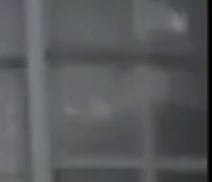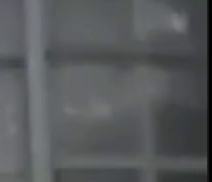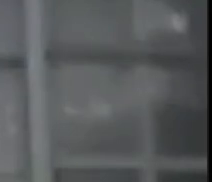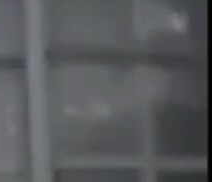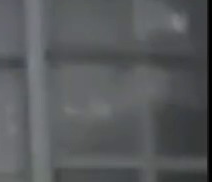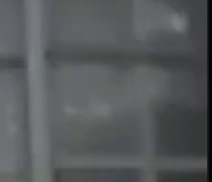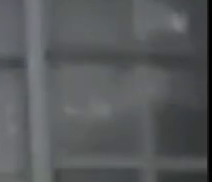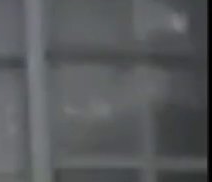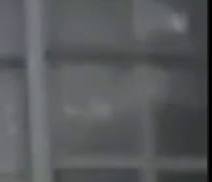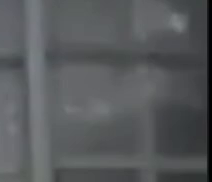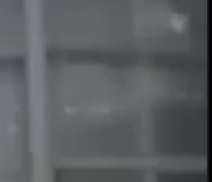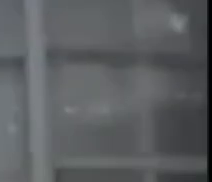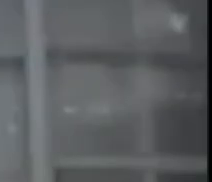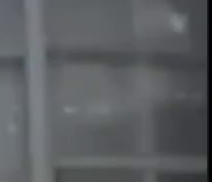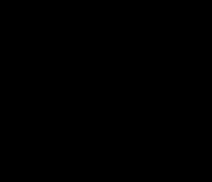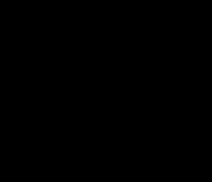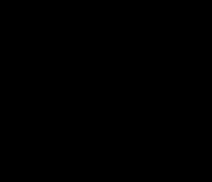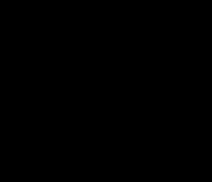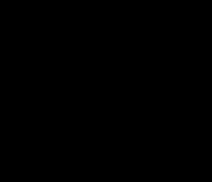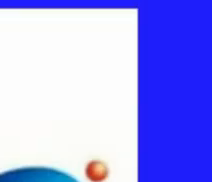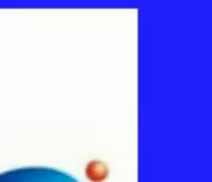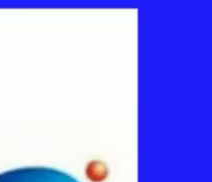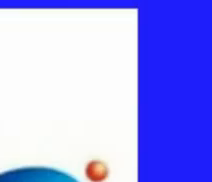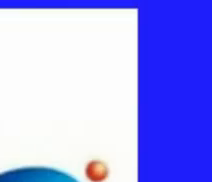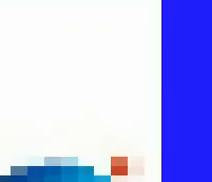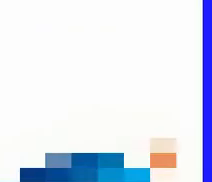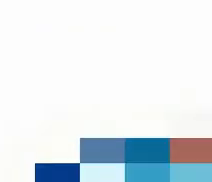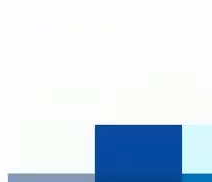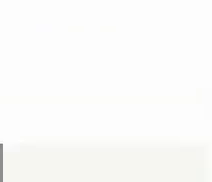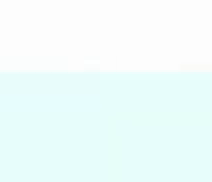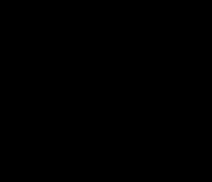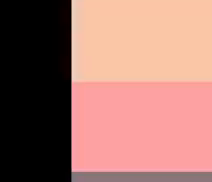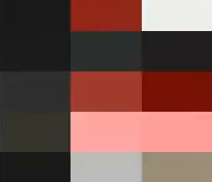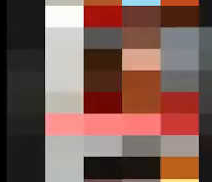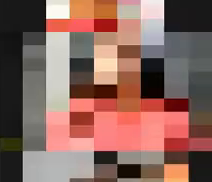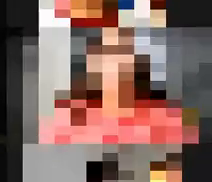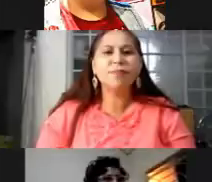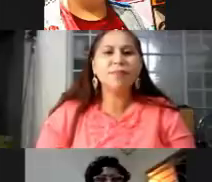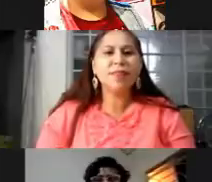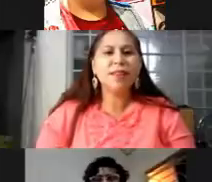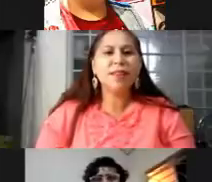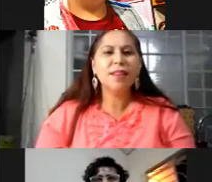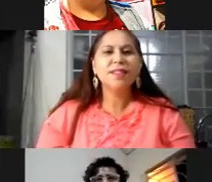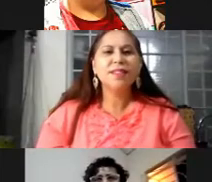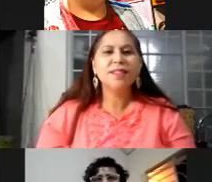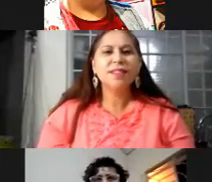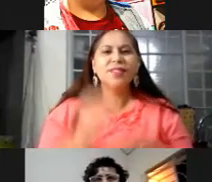não concordo? Concordo e eu não concordo. Quem quer se arriscar?